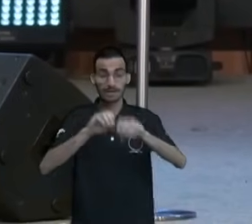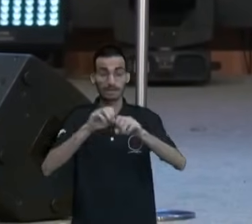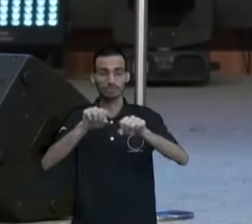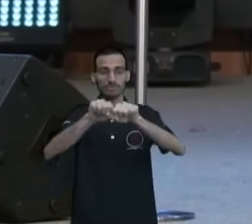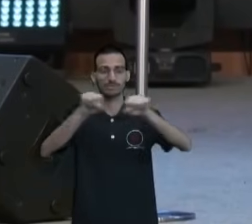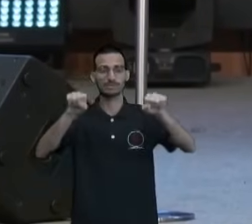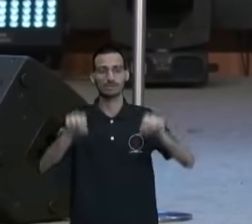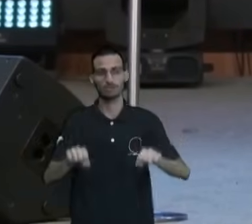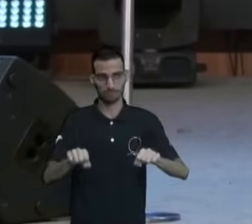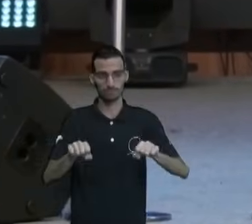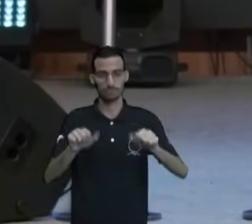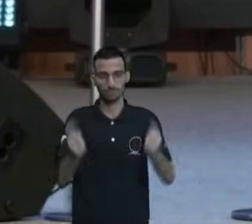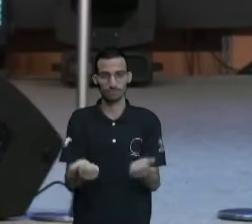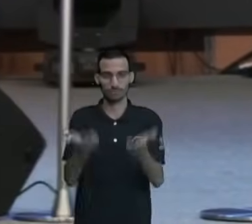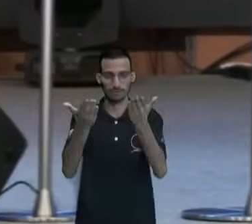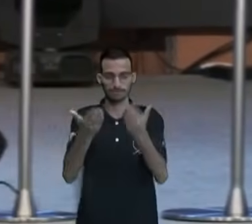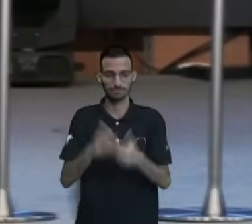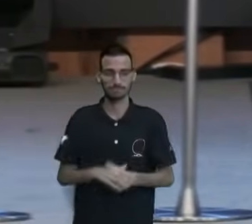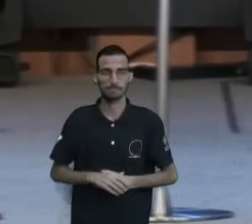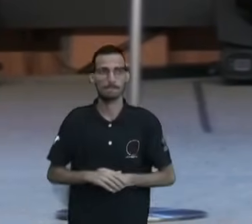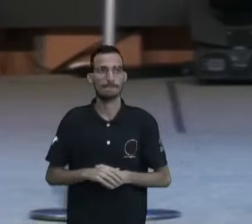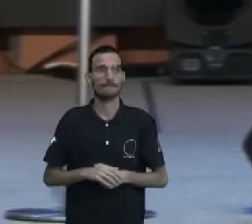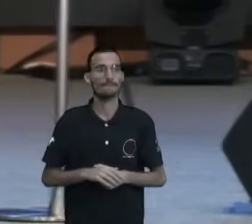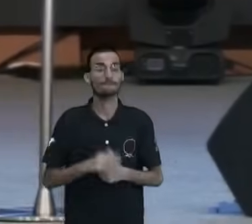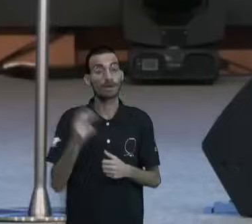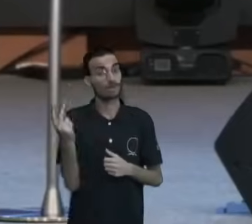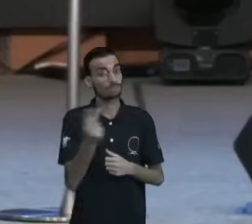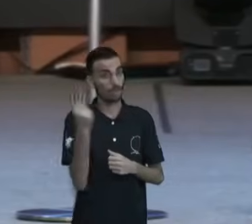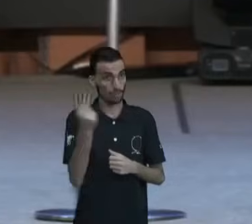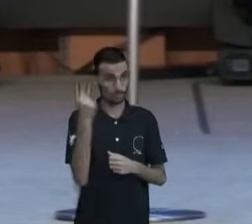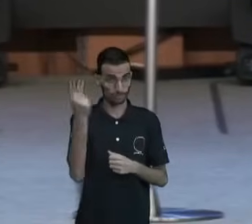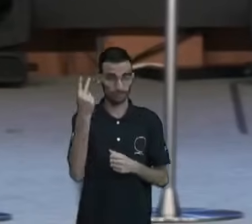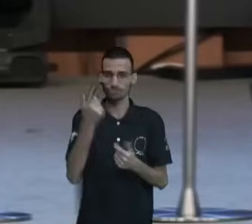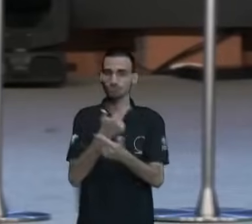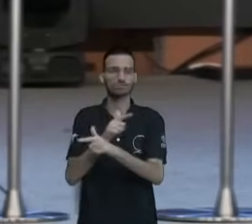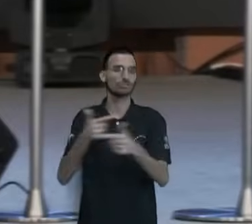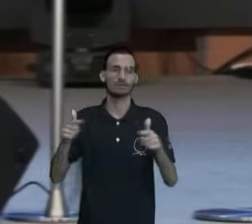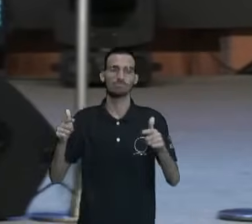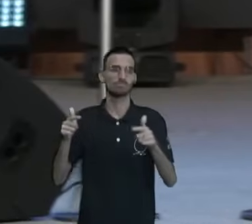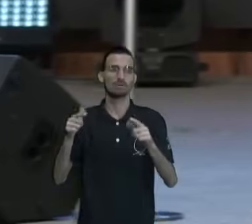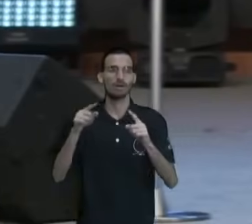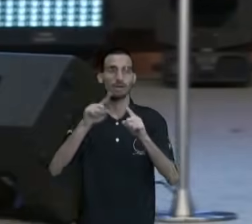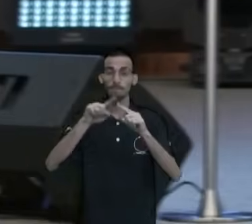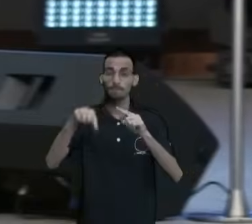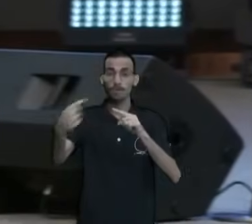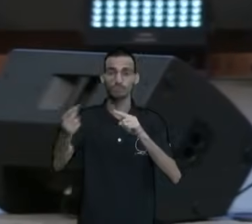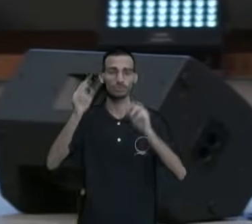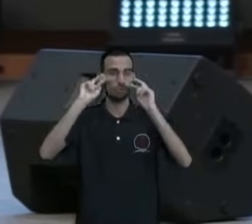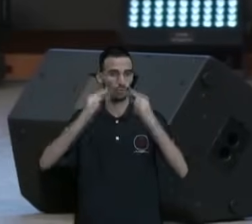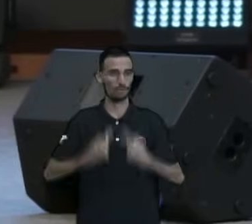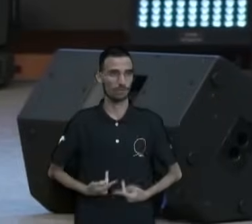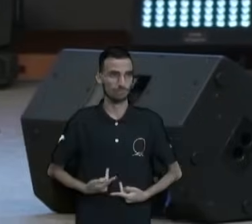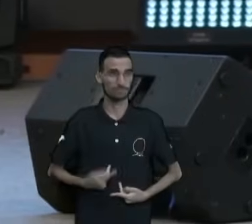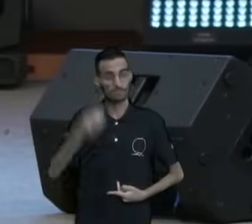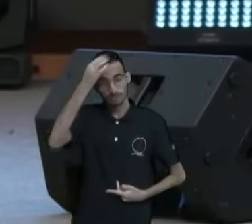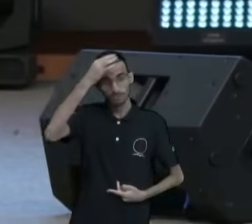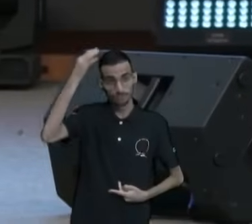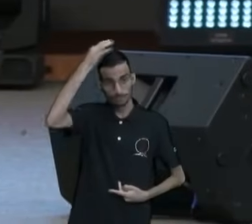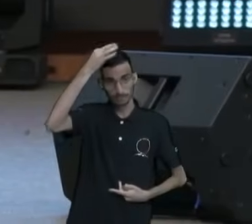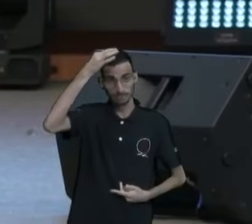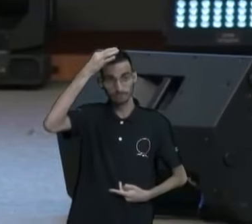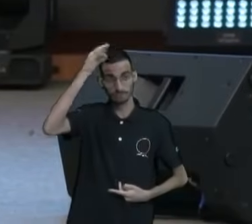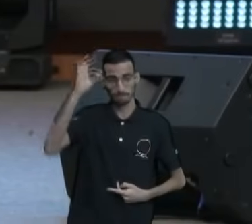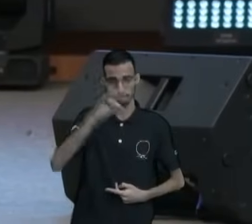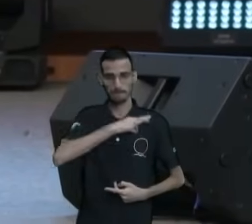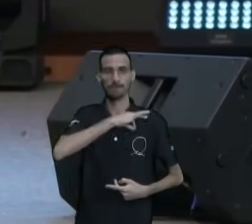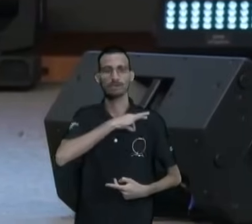agora não tem mais valor porque agora nós somos o templo Então vamos embora por que